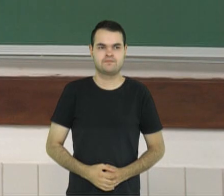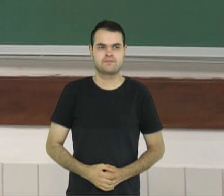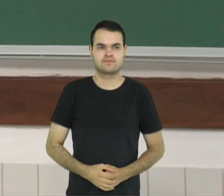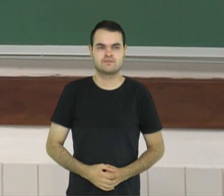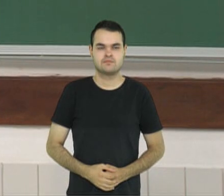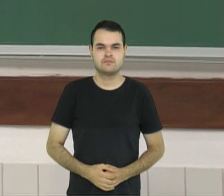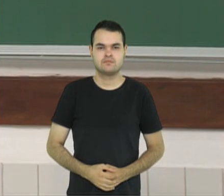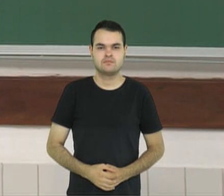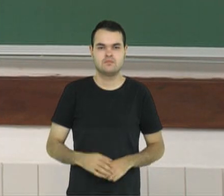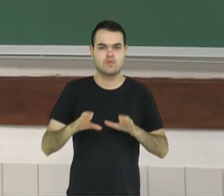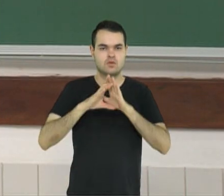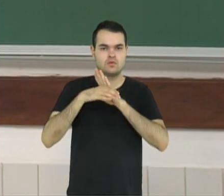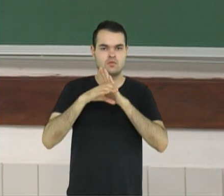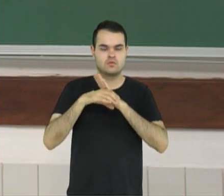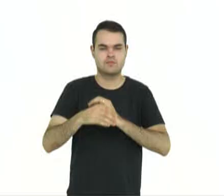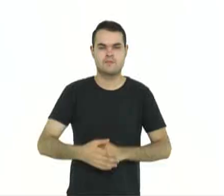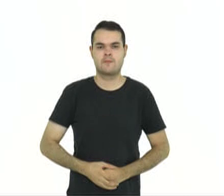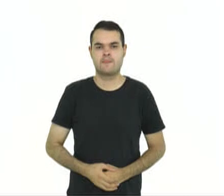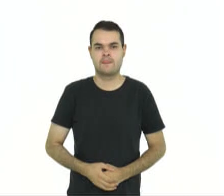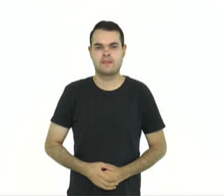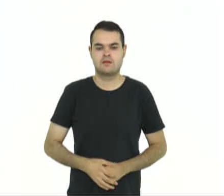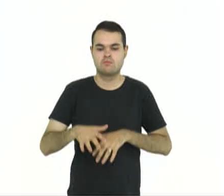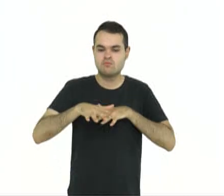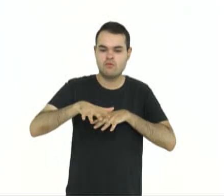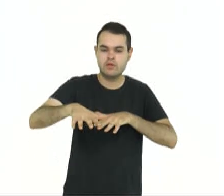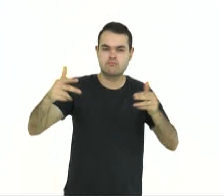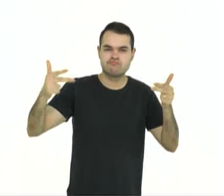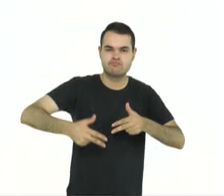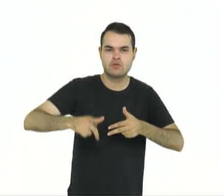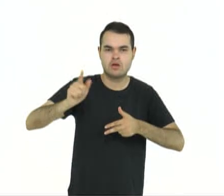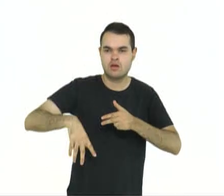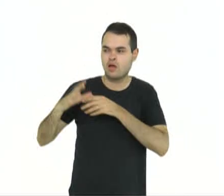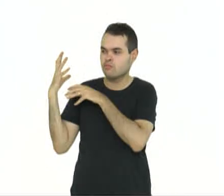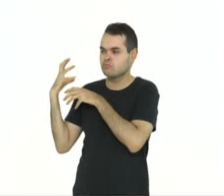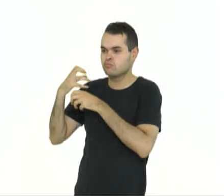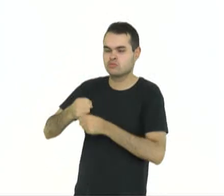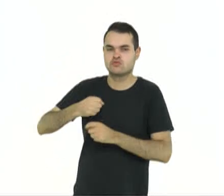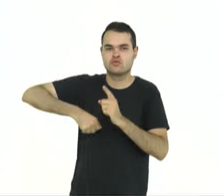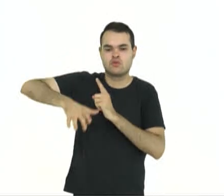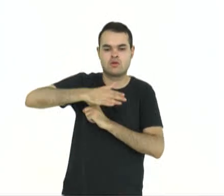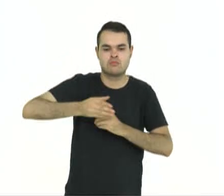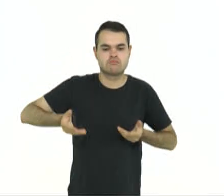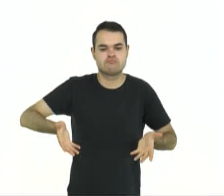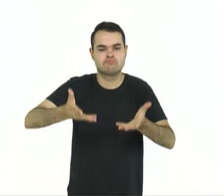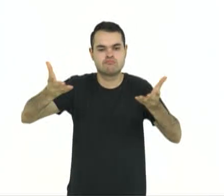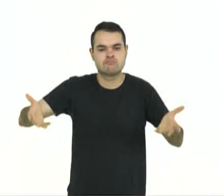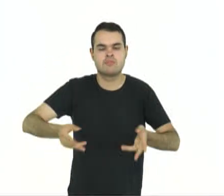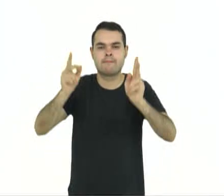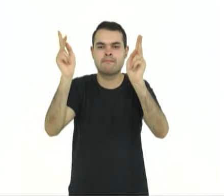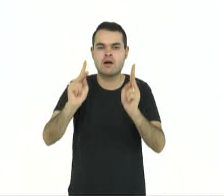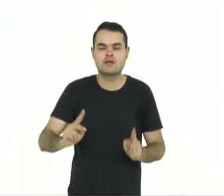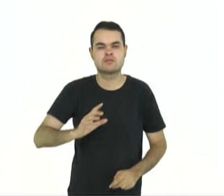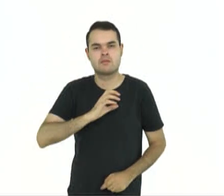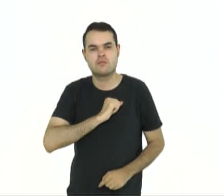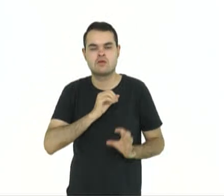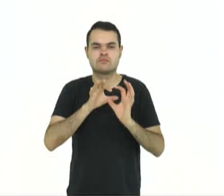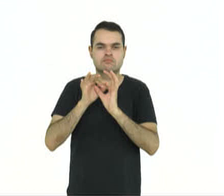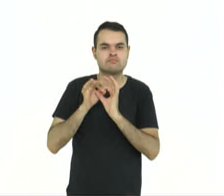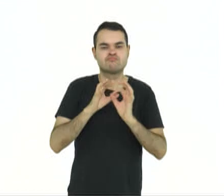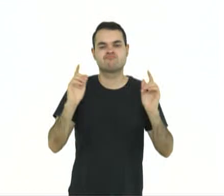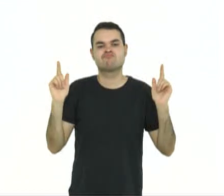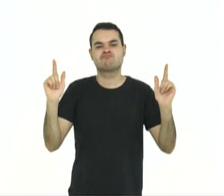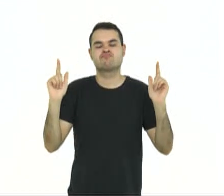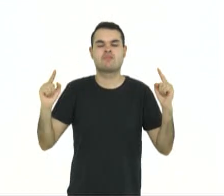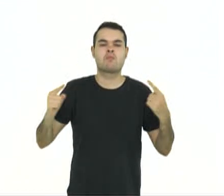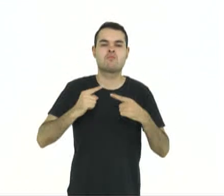Vamos ver o conceito. Movimento hip hop, o resgate social que promove a paz, amor, união e diversão por meio da